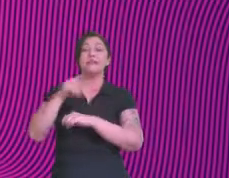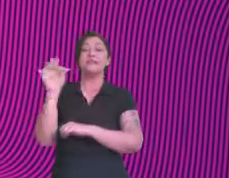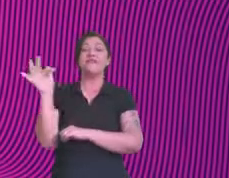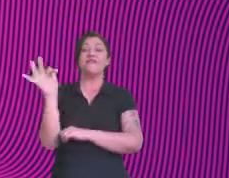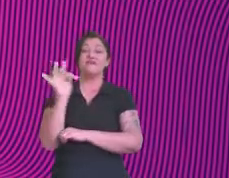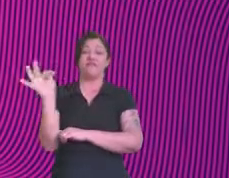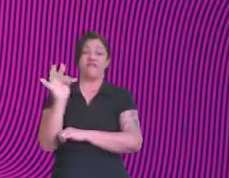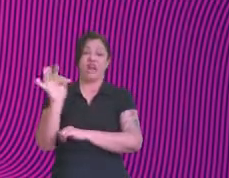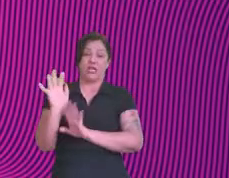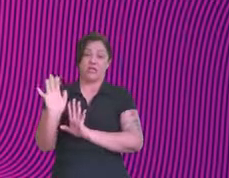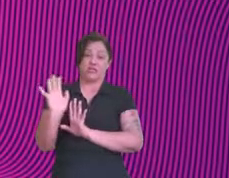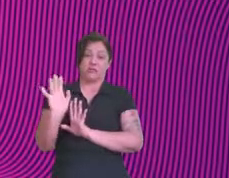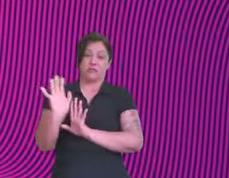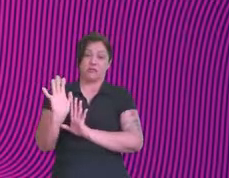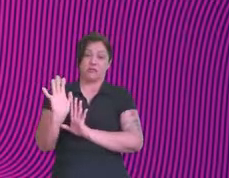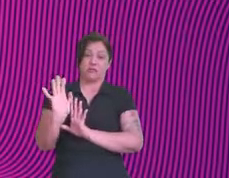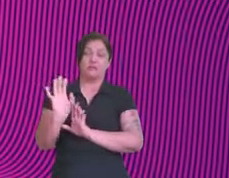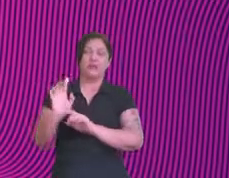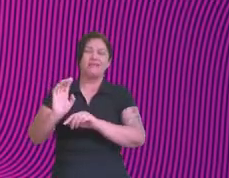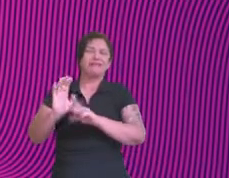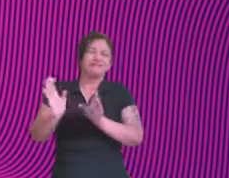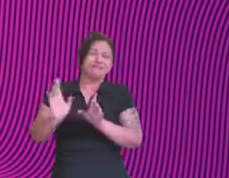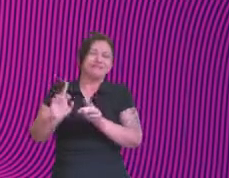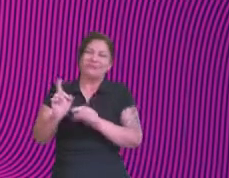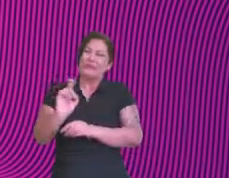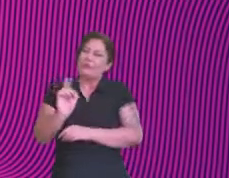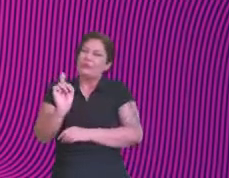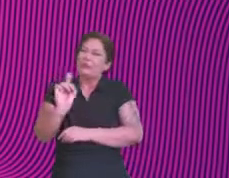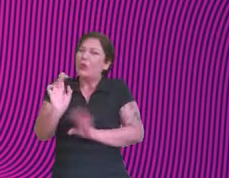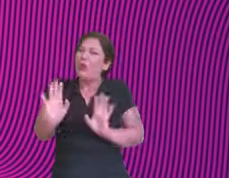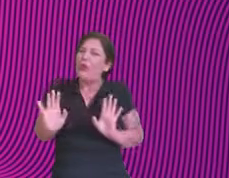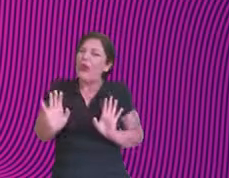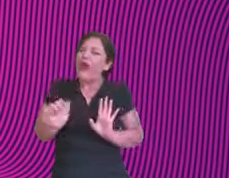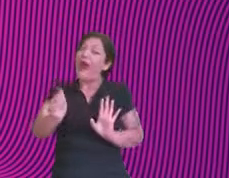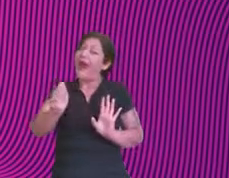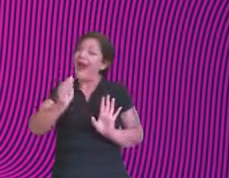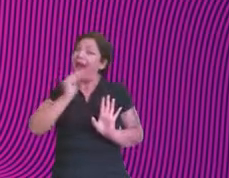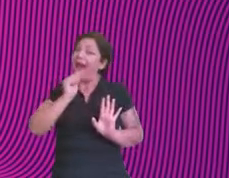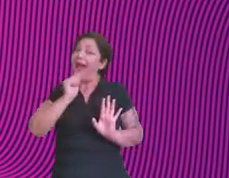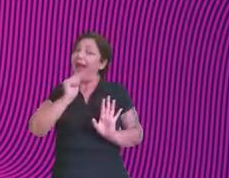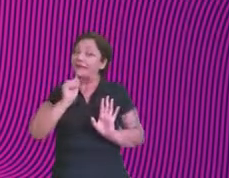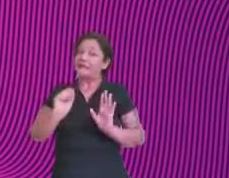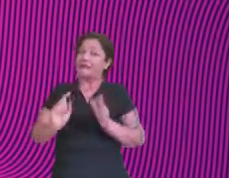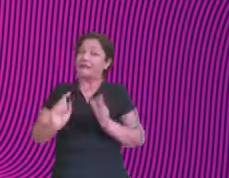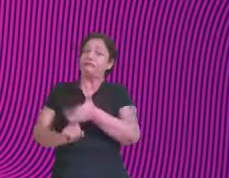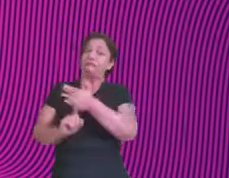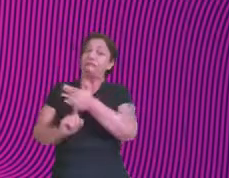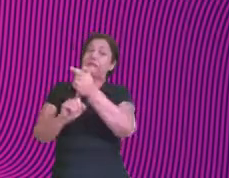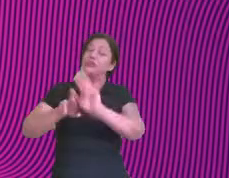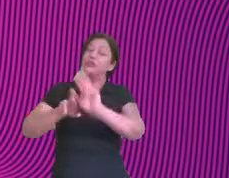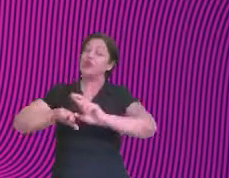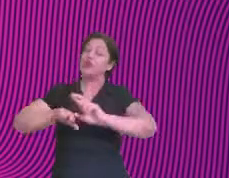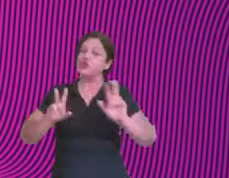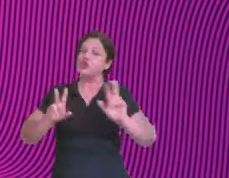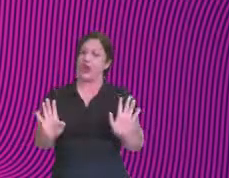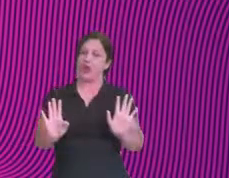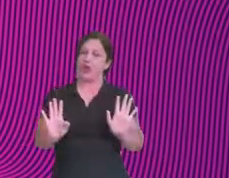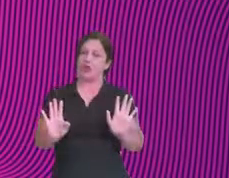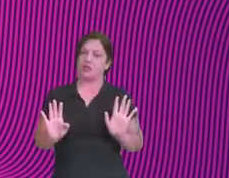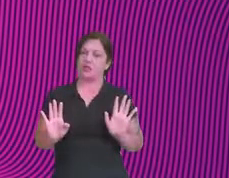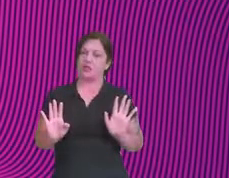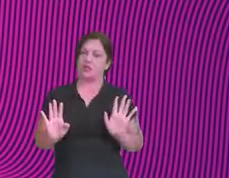que tratamento, né? São técnicas diferentes. Então, normalmente ele faz, no caso das